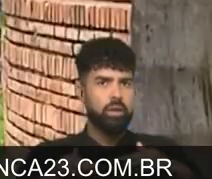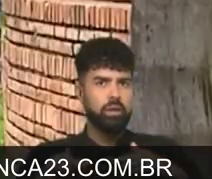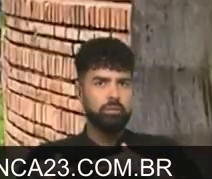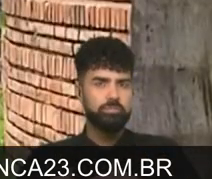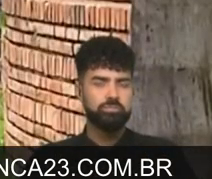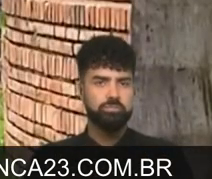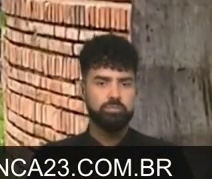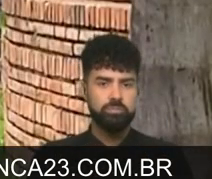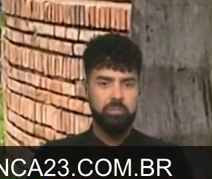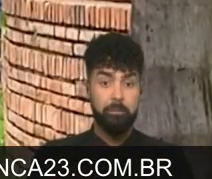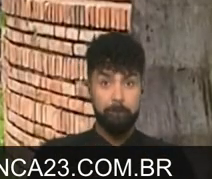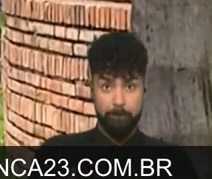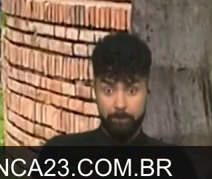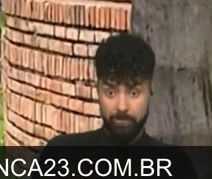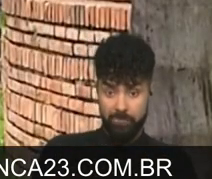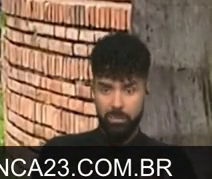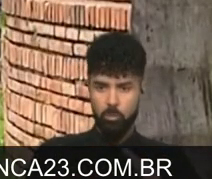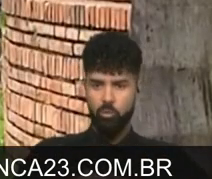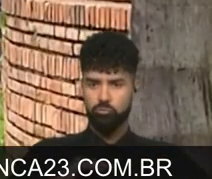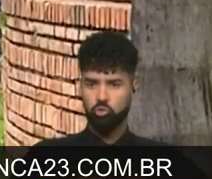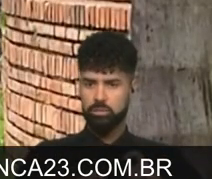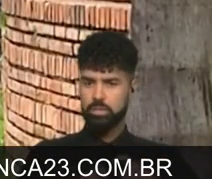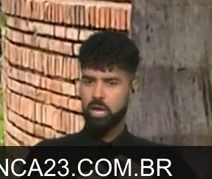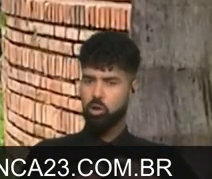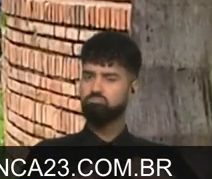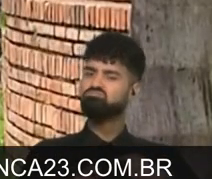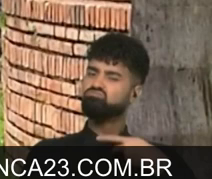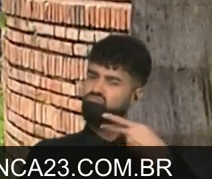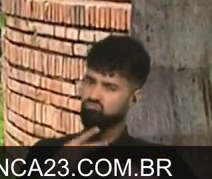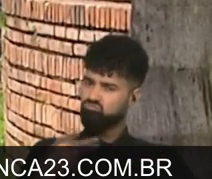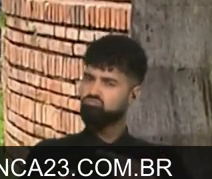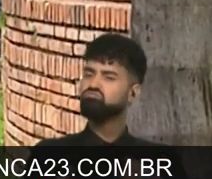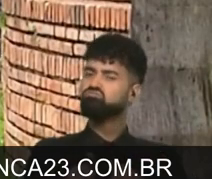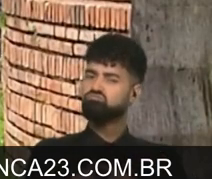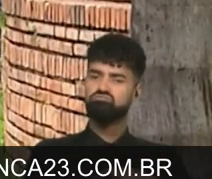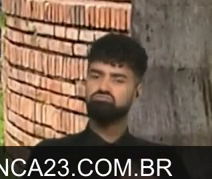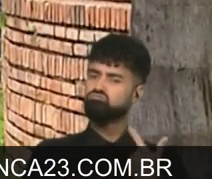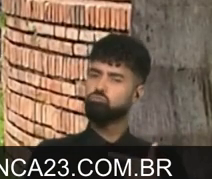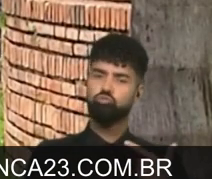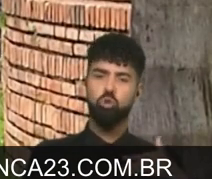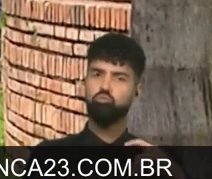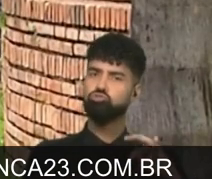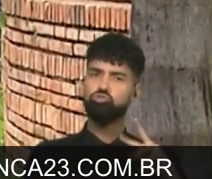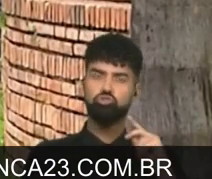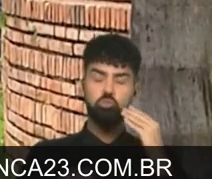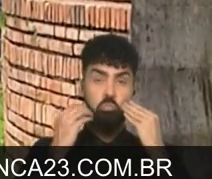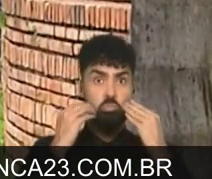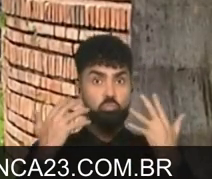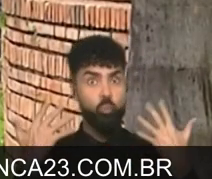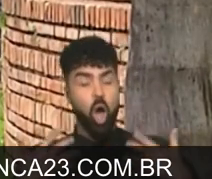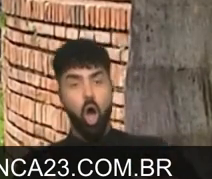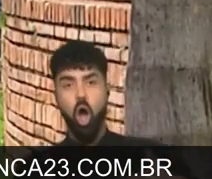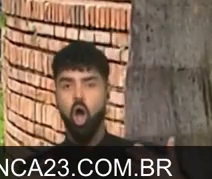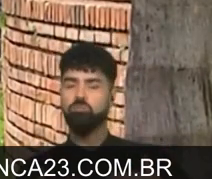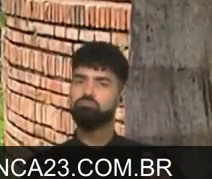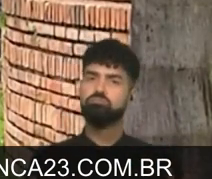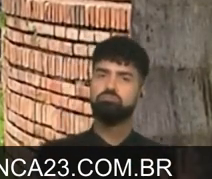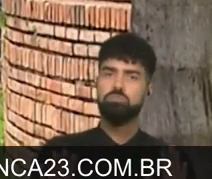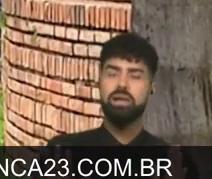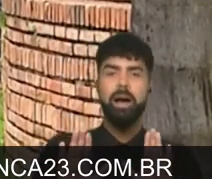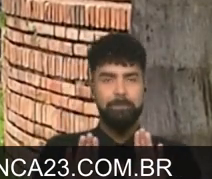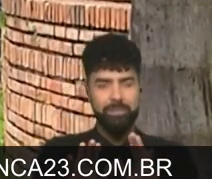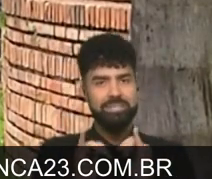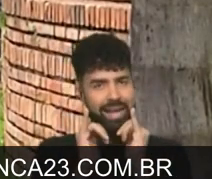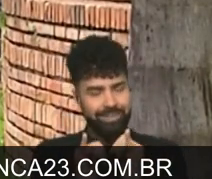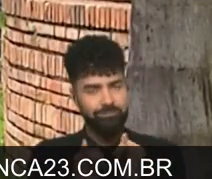viral e os especialistas também têm ressaltado que não há motivos para lar mesmo mas apontam para a